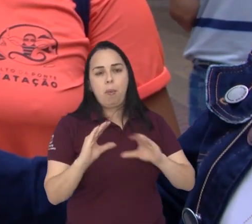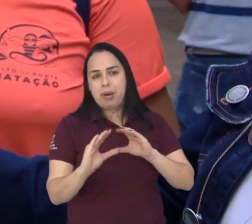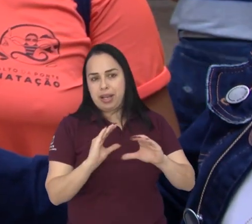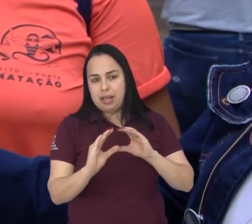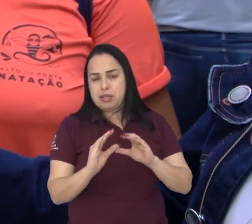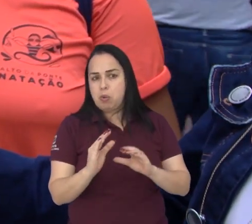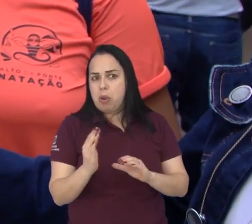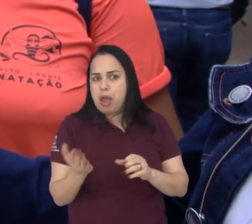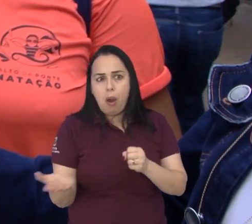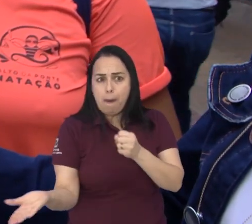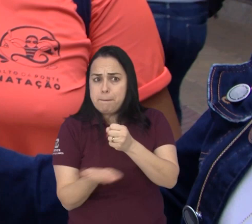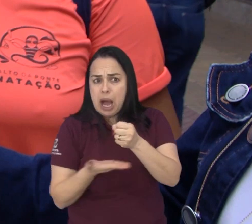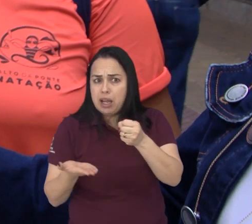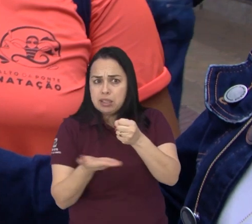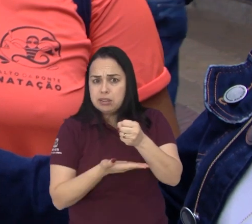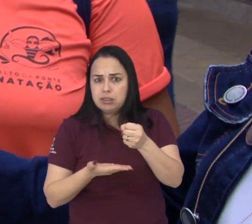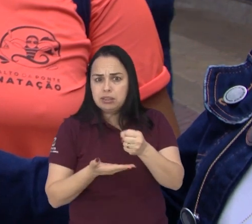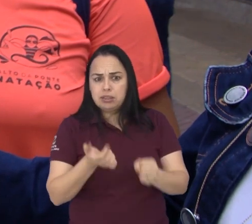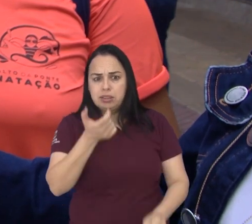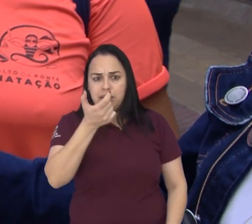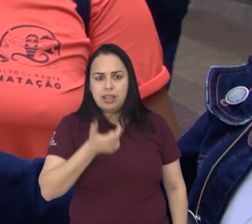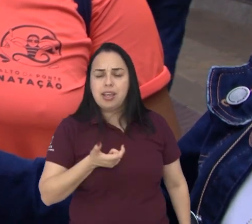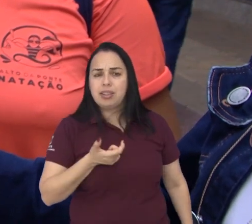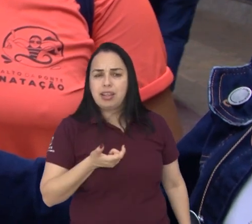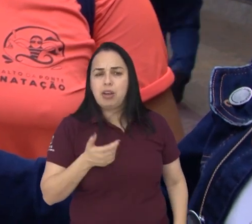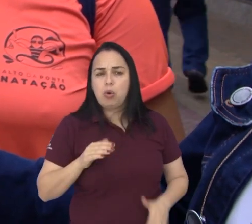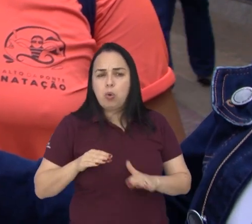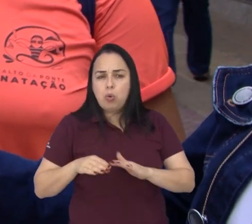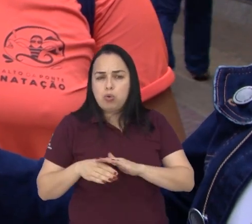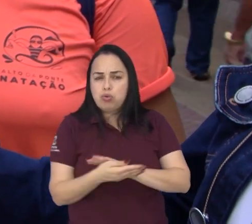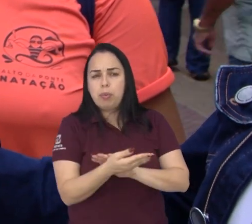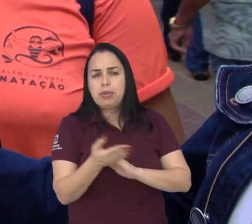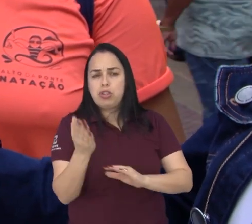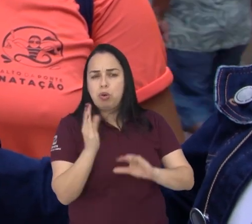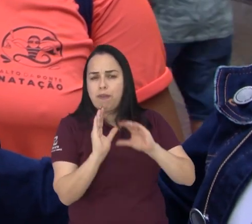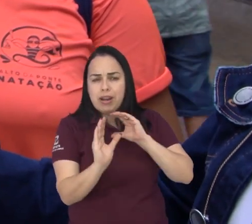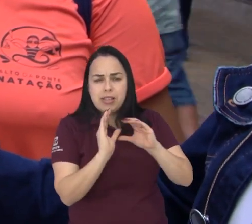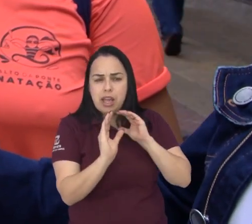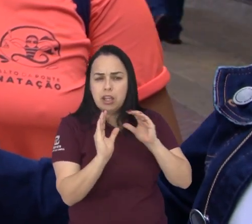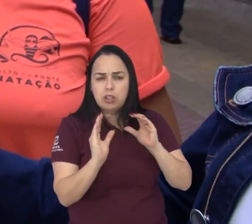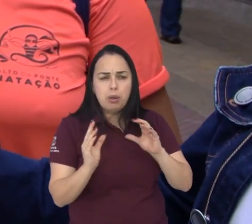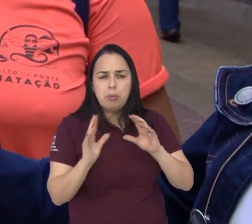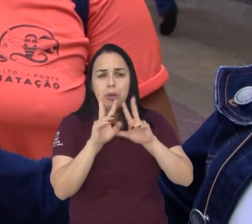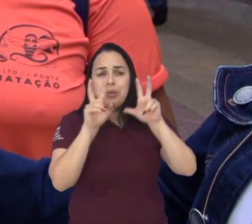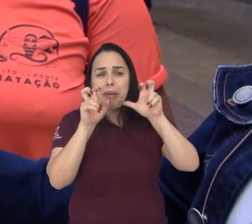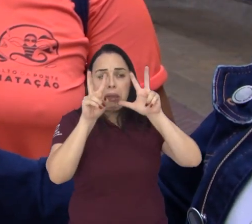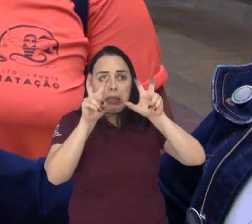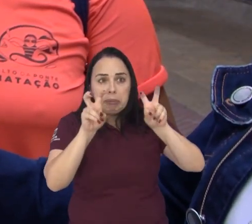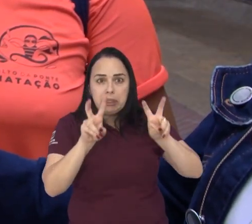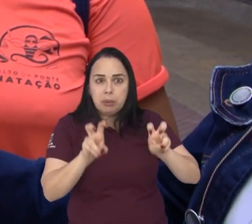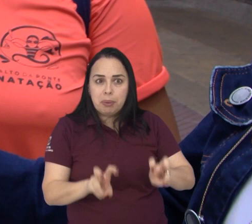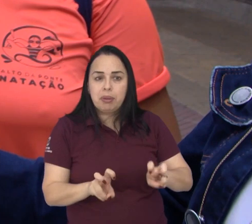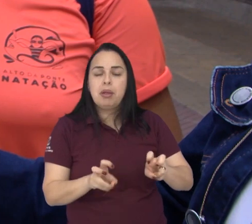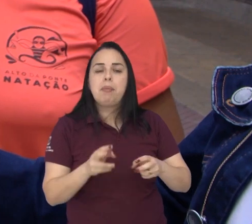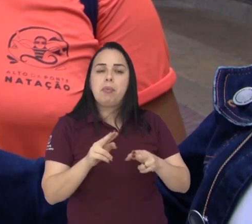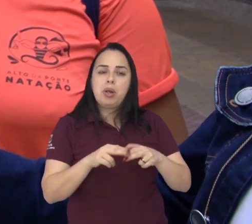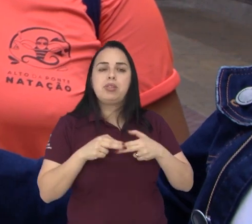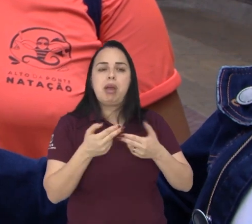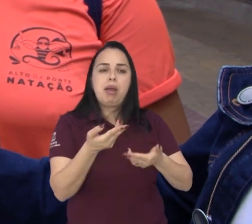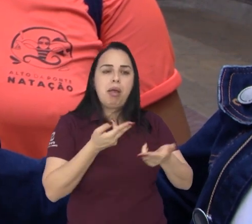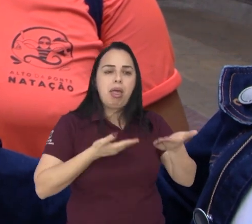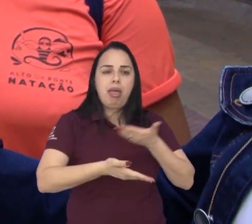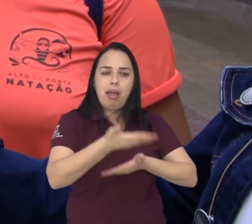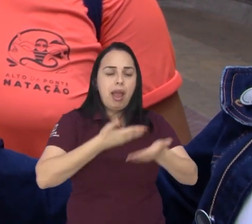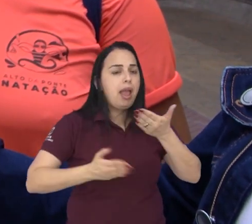para tudo e eu tenho o hábito de conversar sobre tudo com minha mãe. Eu acho isso bem importante,